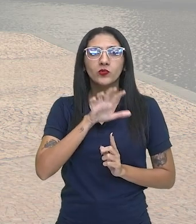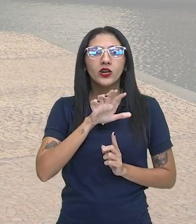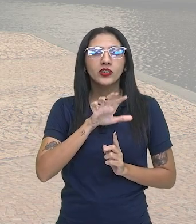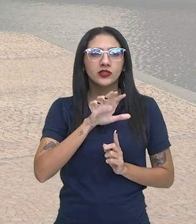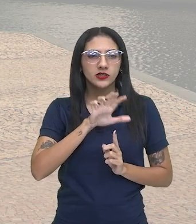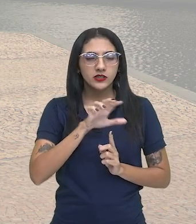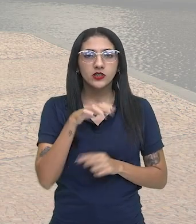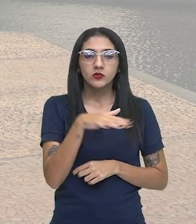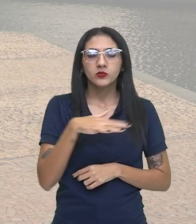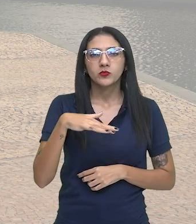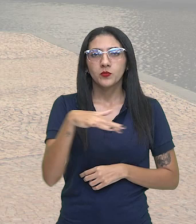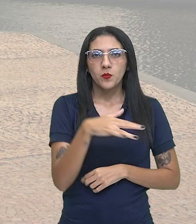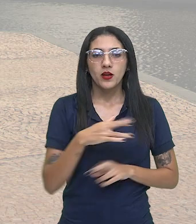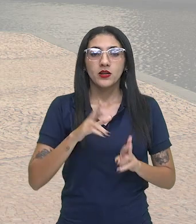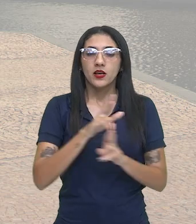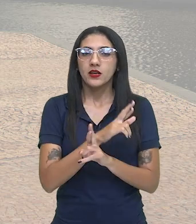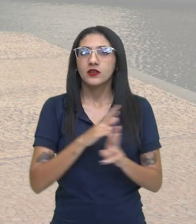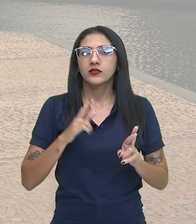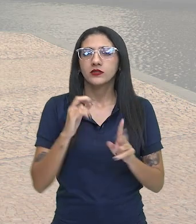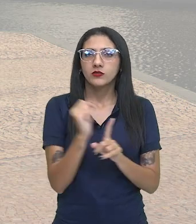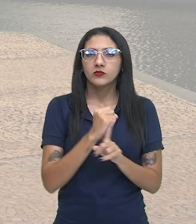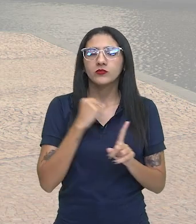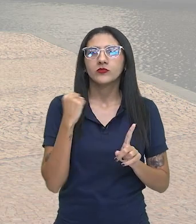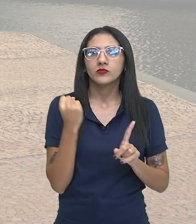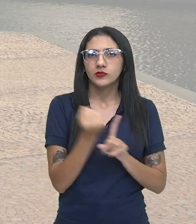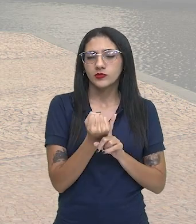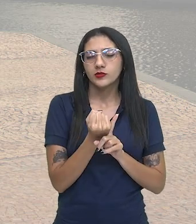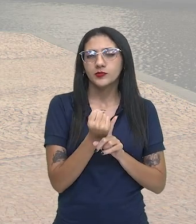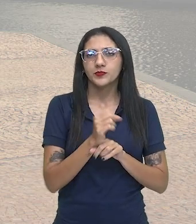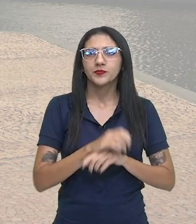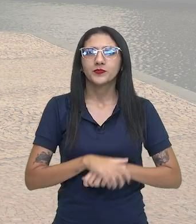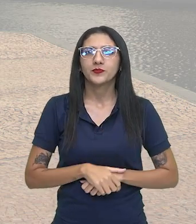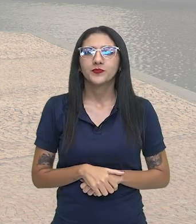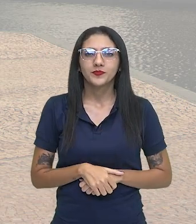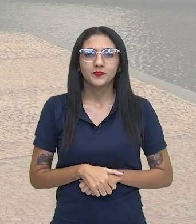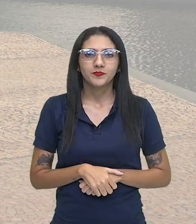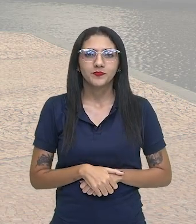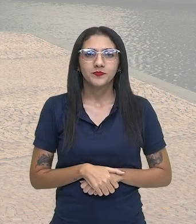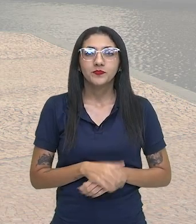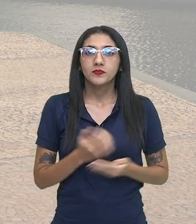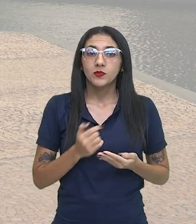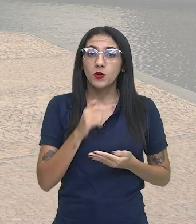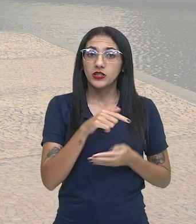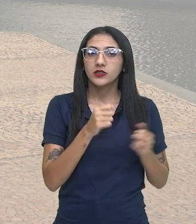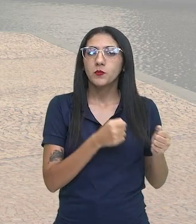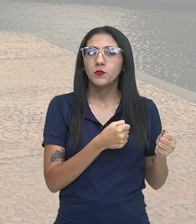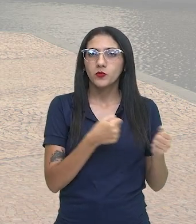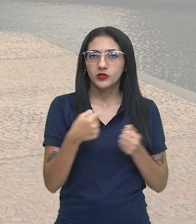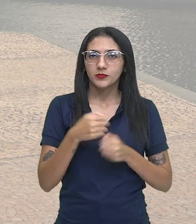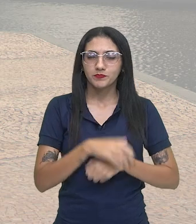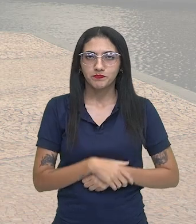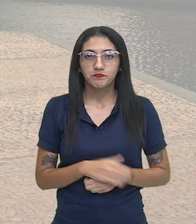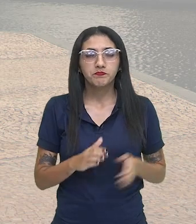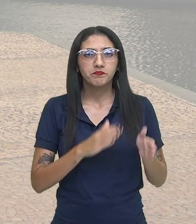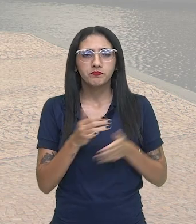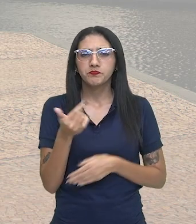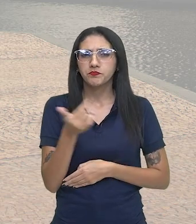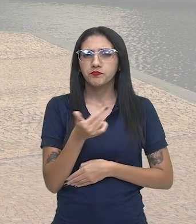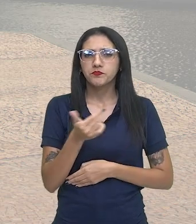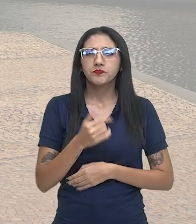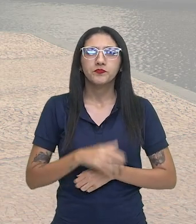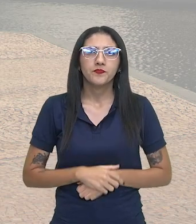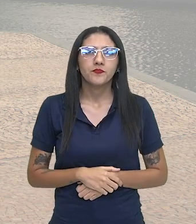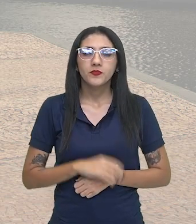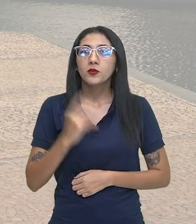a conduta de outros em determinada relação social. Então, isso é poder. Política. A